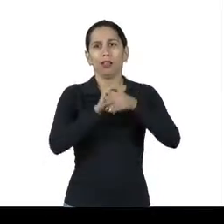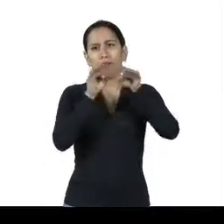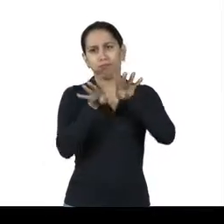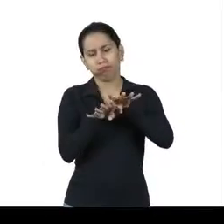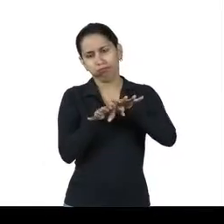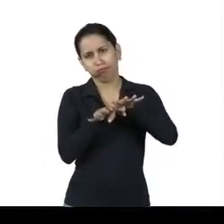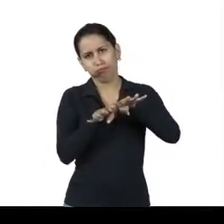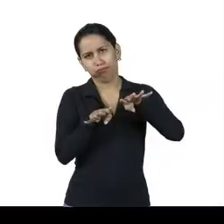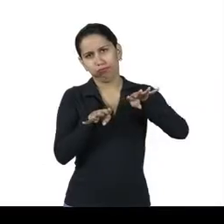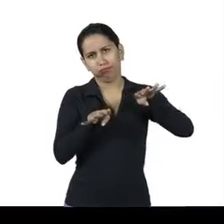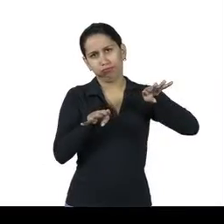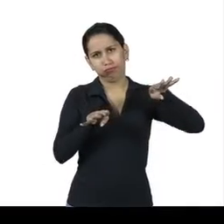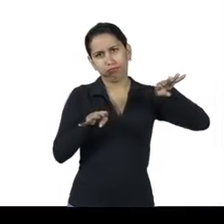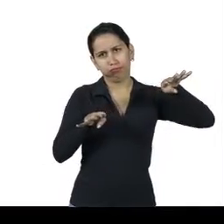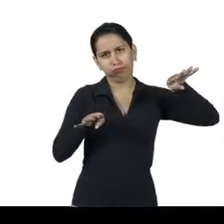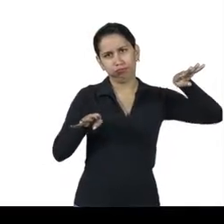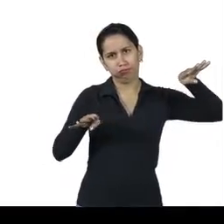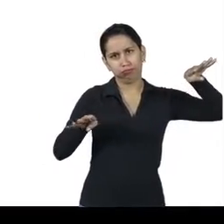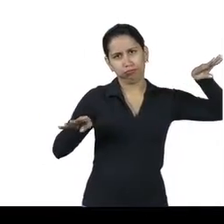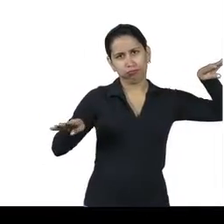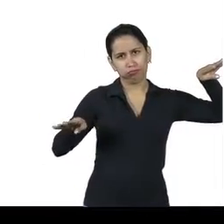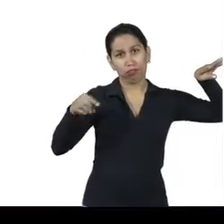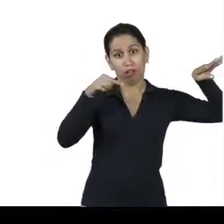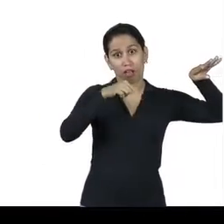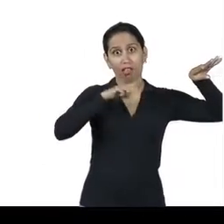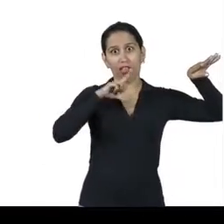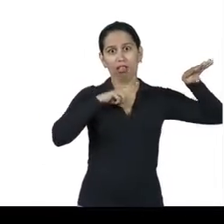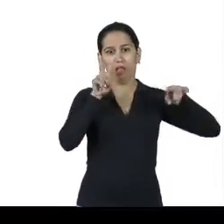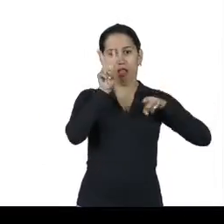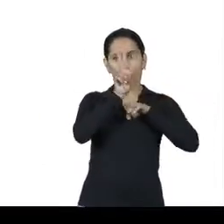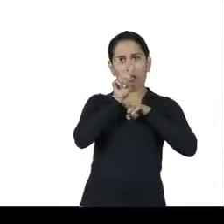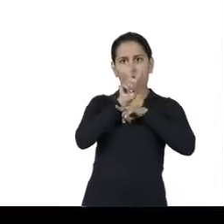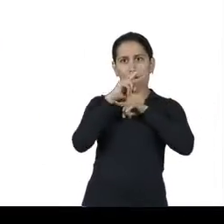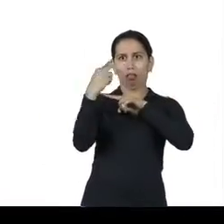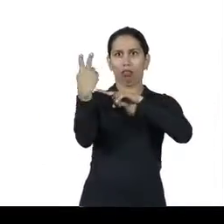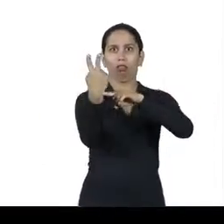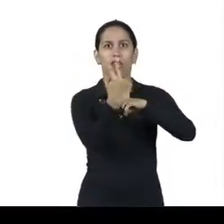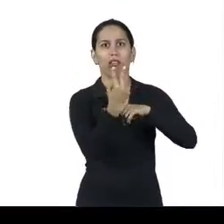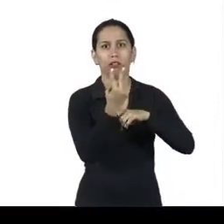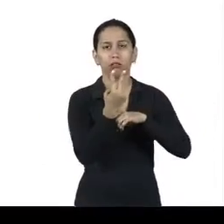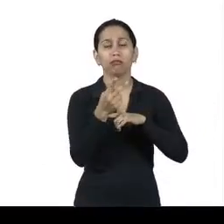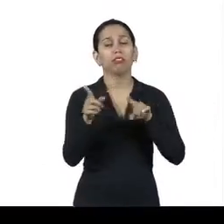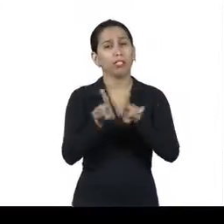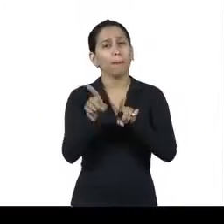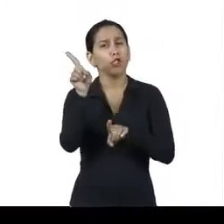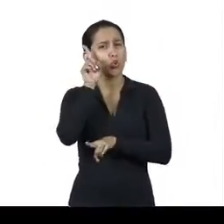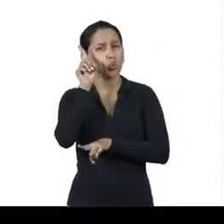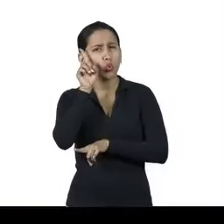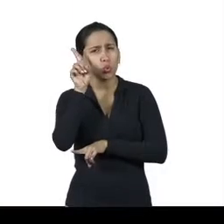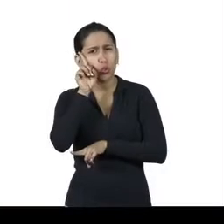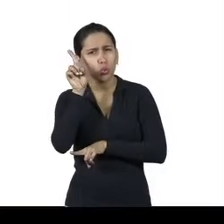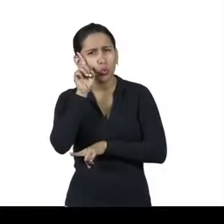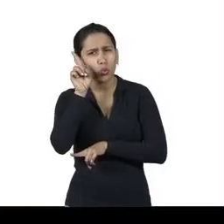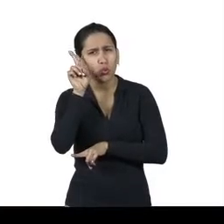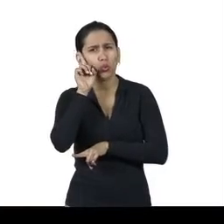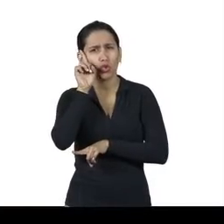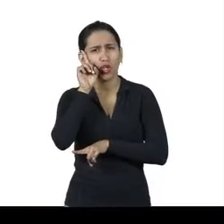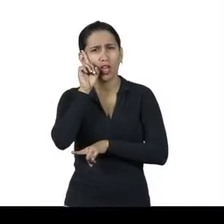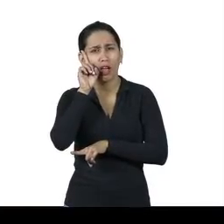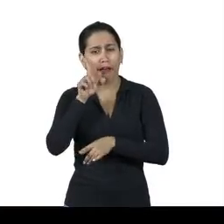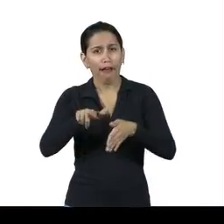do trabalhador das suas partes móveis. Além disso, todos os dias antes do trabalho, ela é inspecionada.